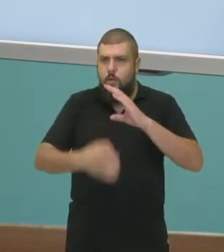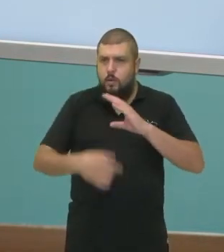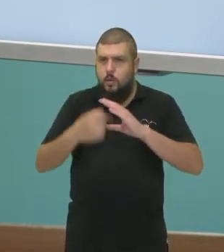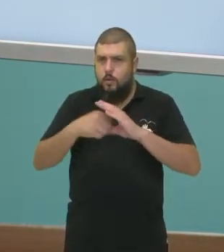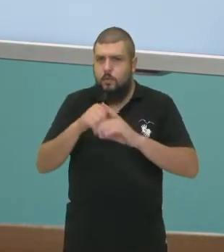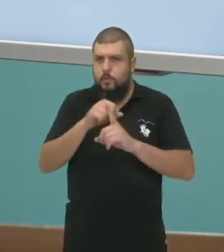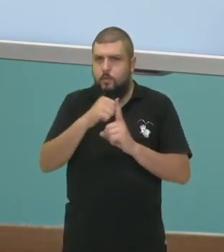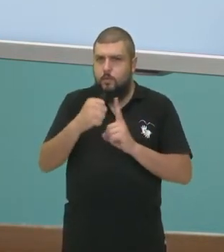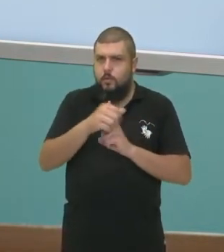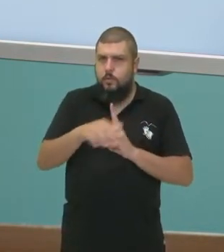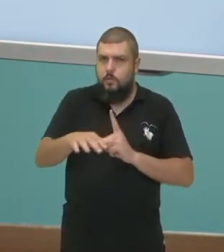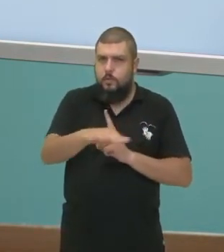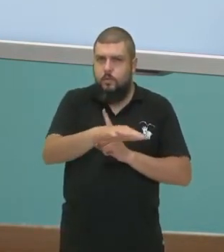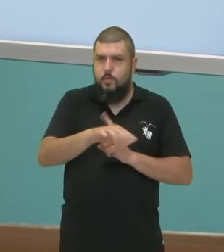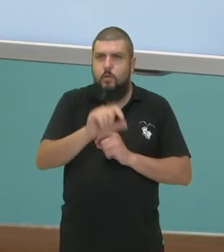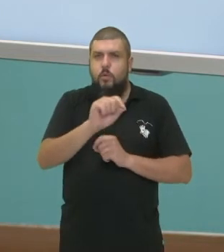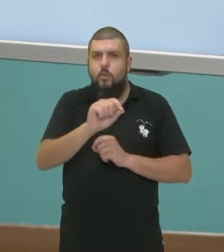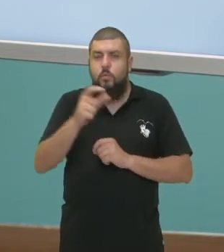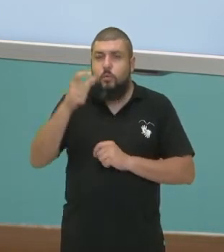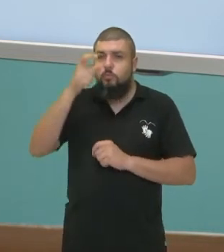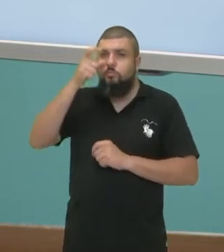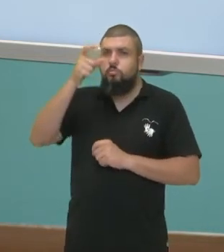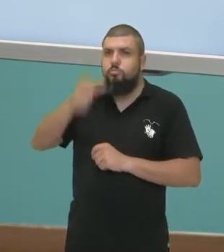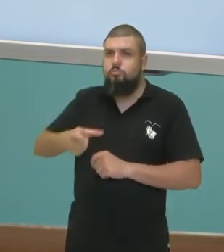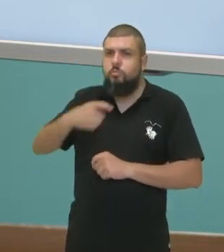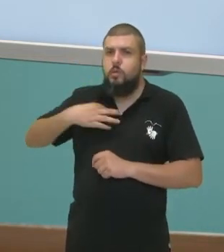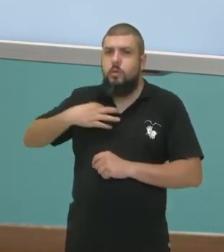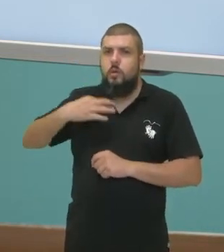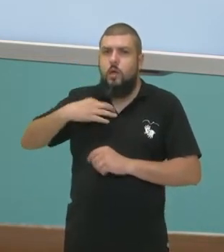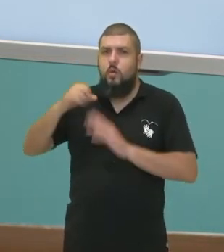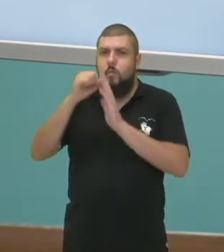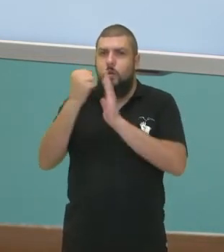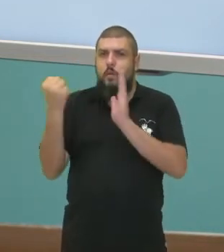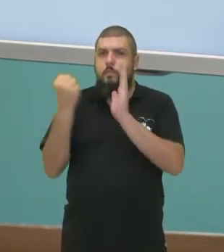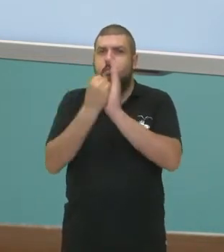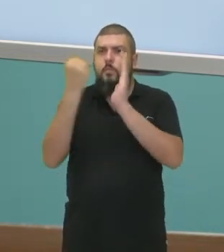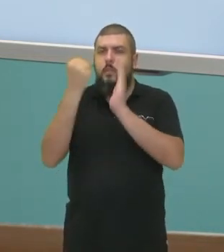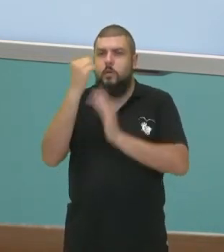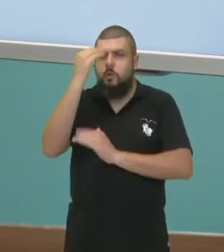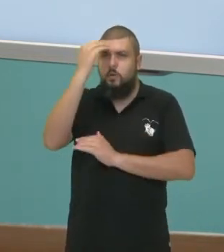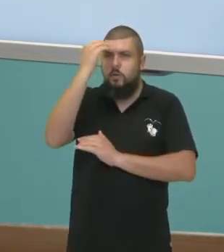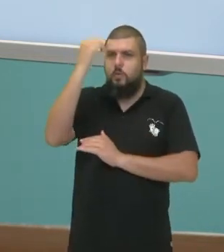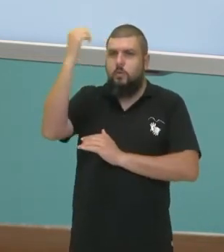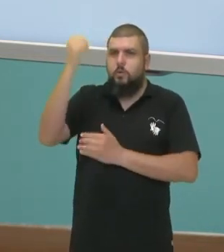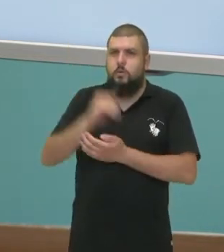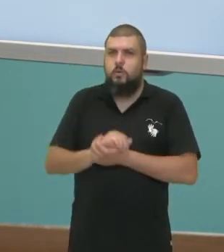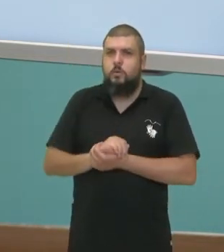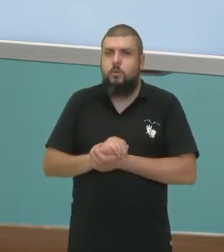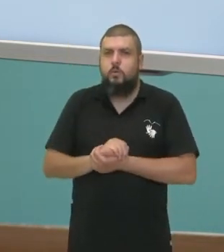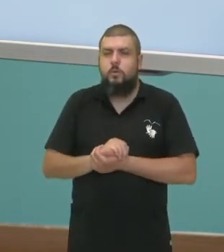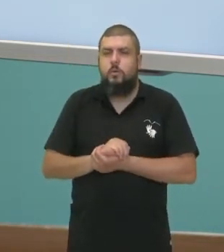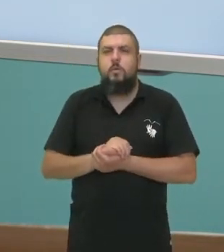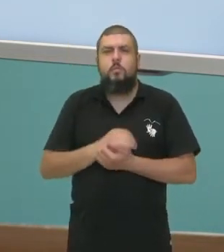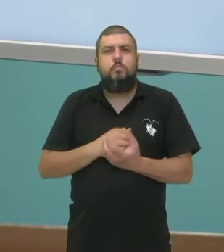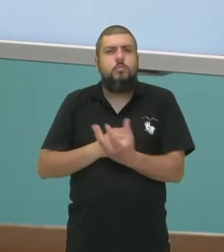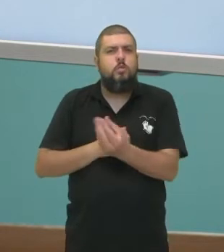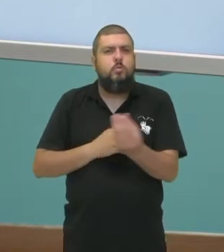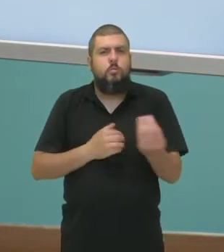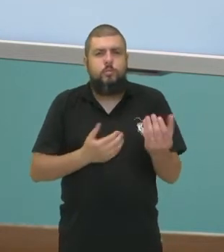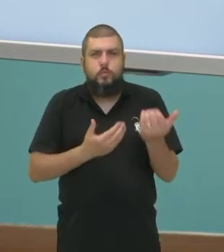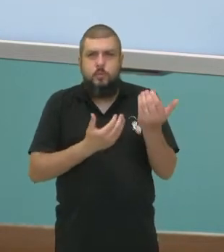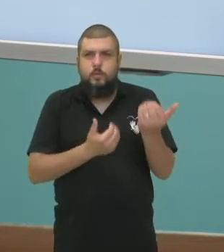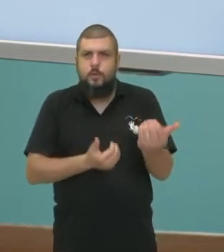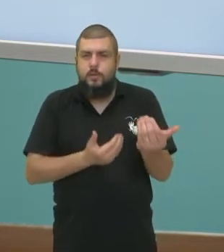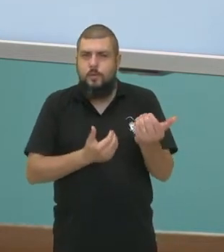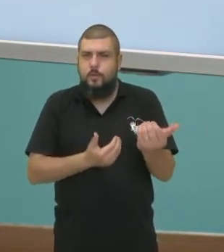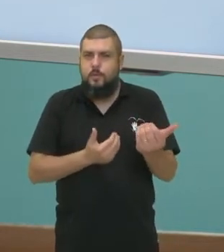o interesse pelo quê? Pela roupa de marca, aquilo que, né, aquilo que está em evidência aí. E muitos são os adolescentes